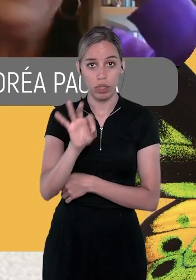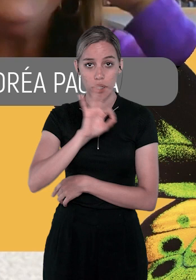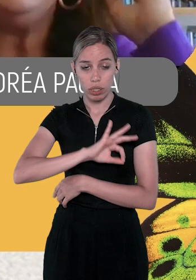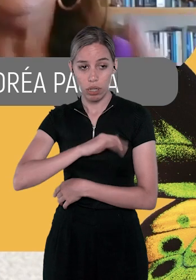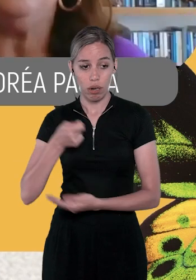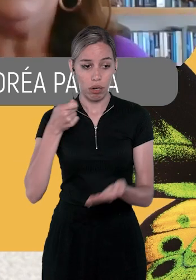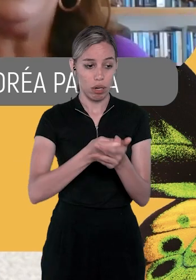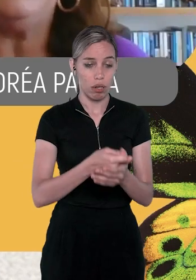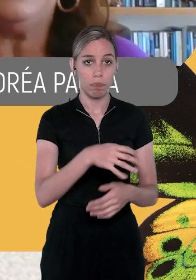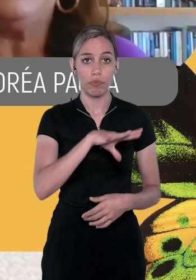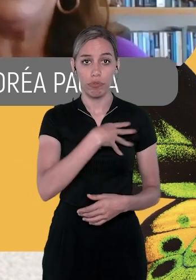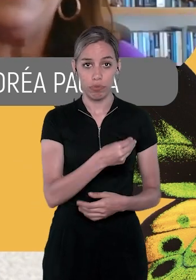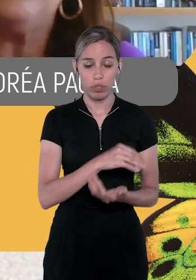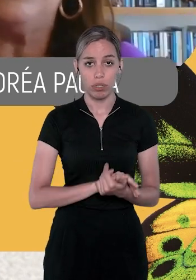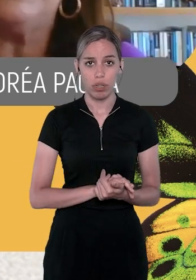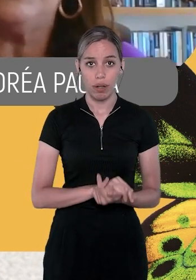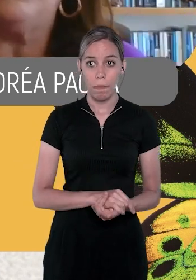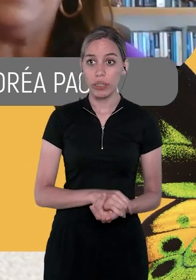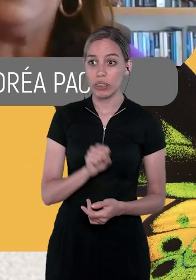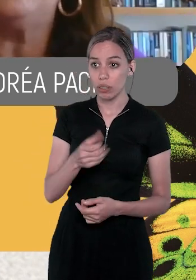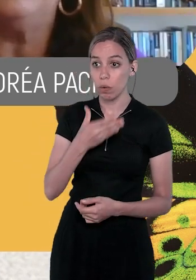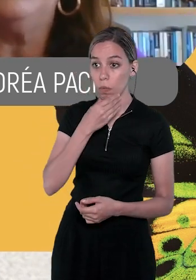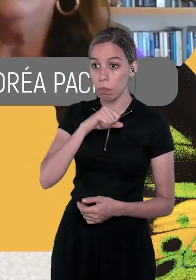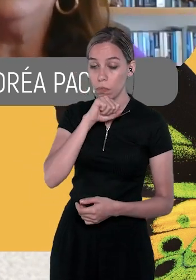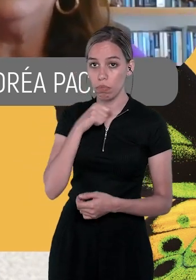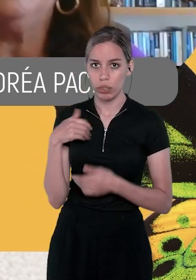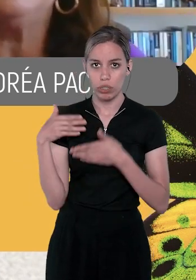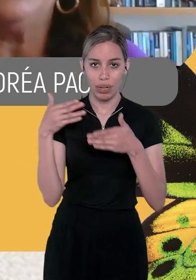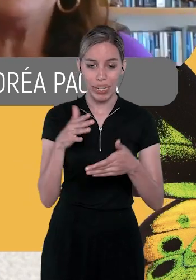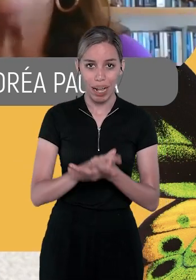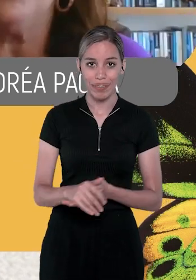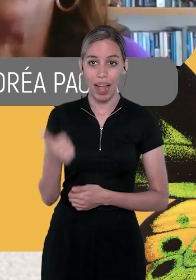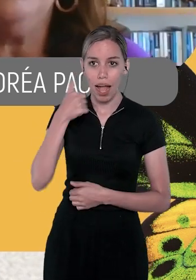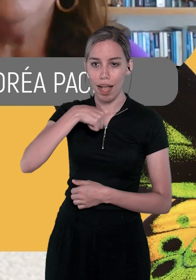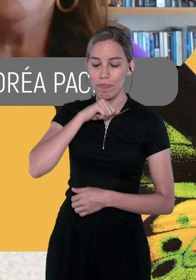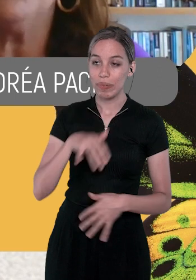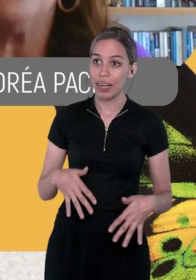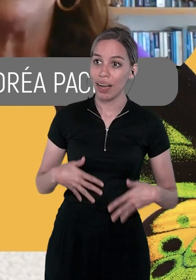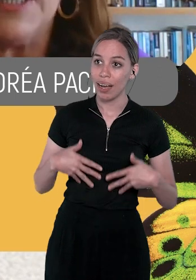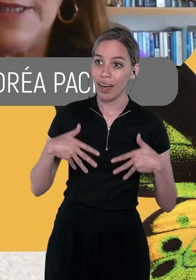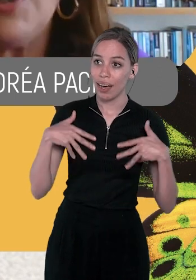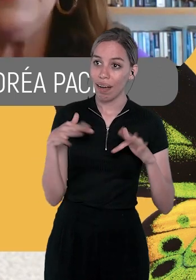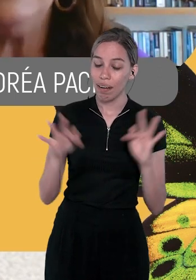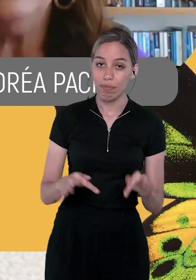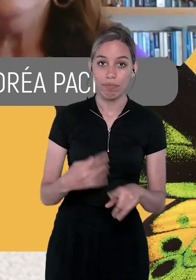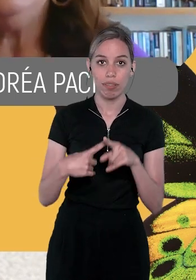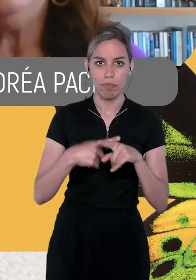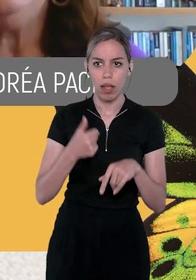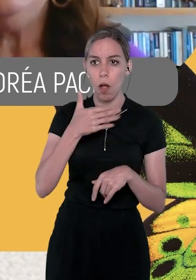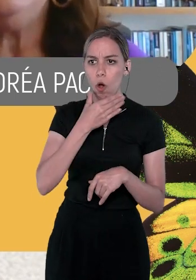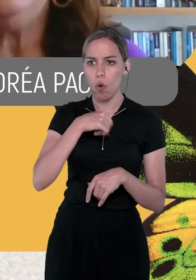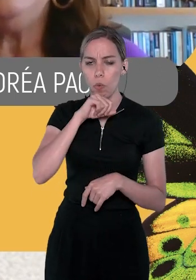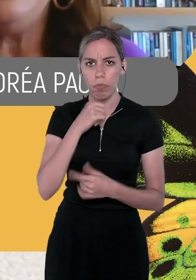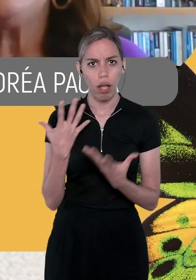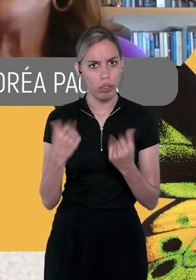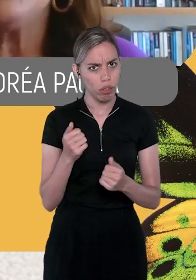filho. Então, esse retrato da desigualdade se aprofundou, piorou bastante,